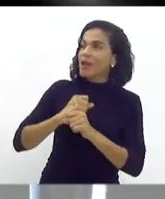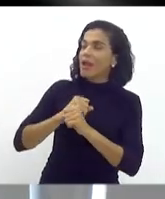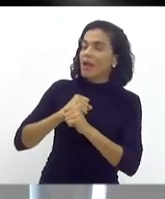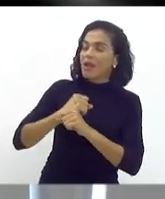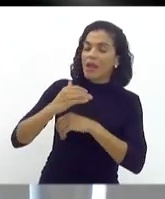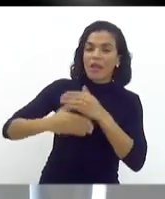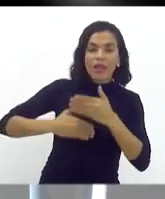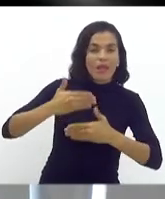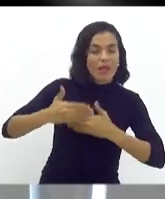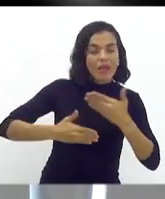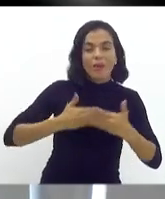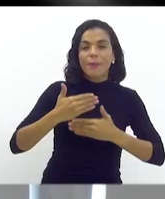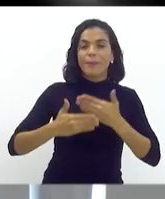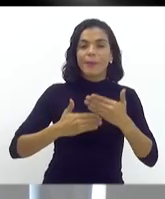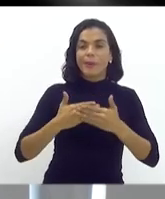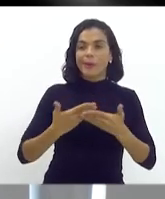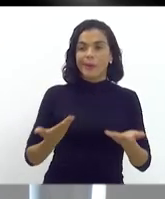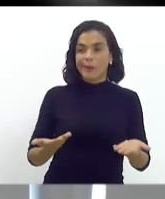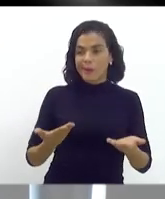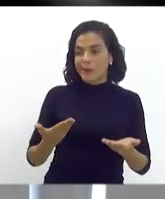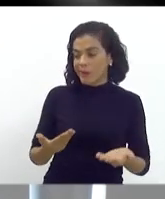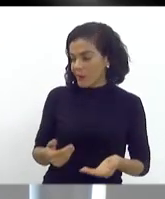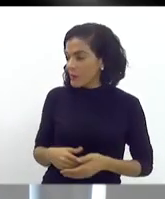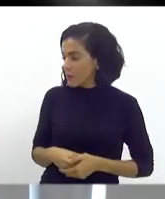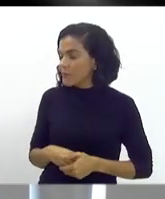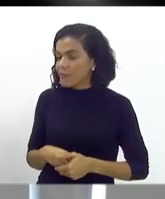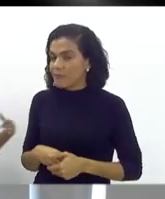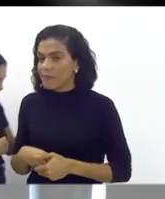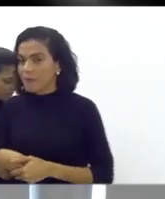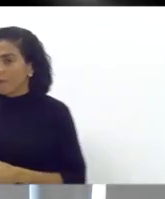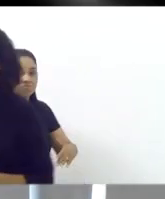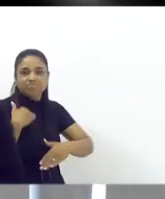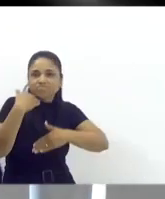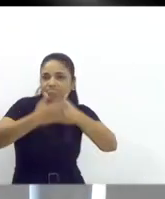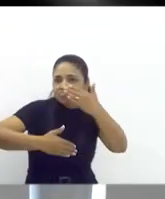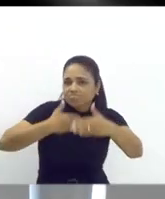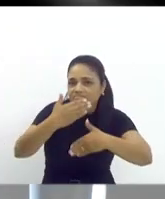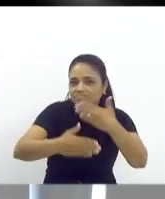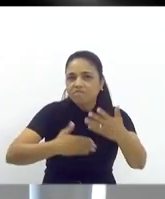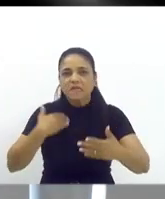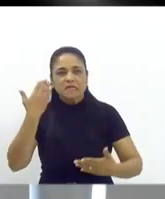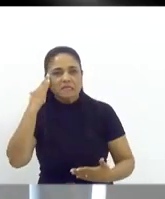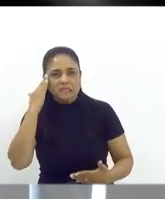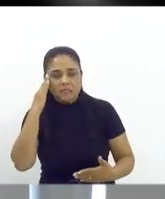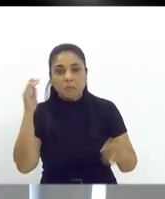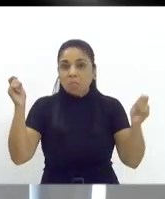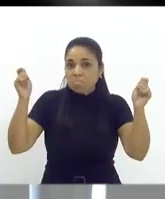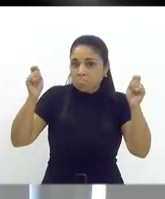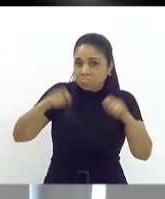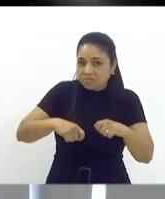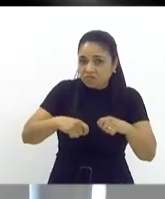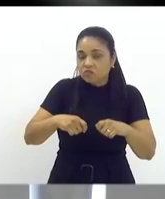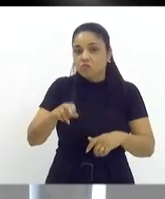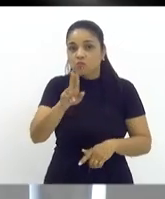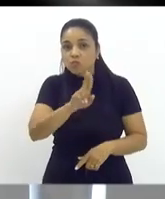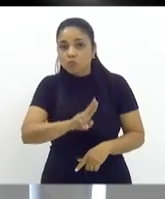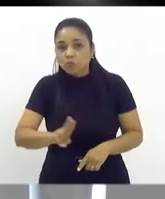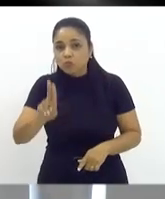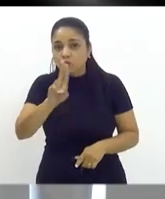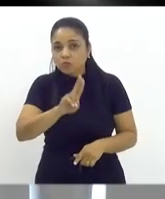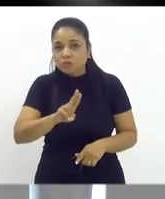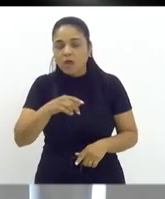tempo né se entendeu que é era possível se usar o